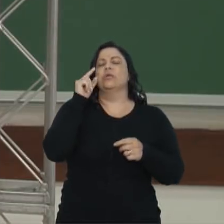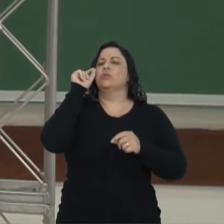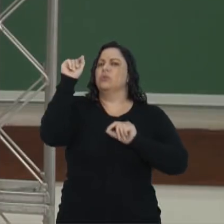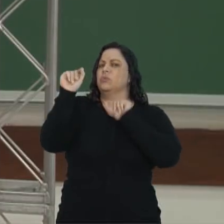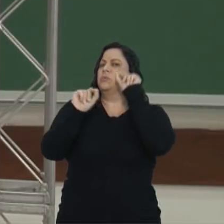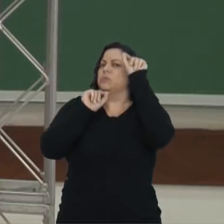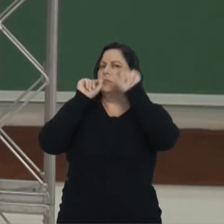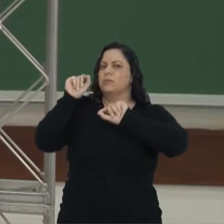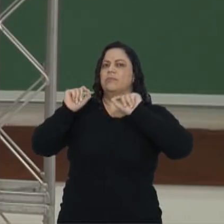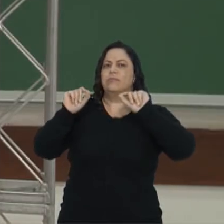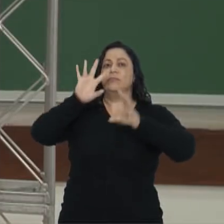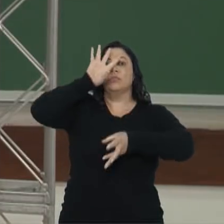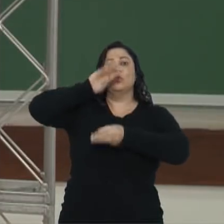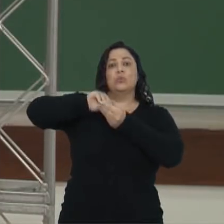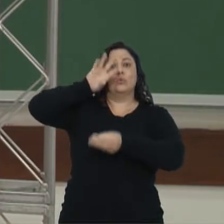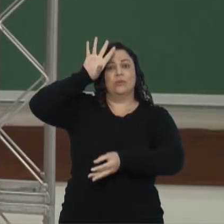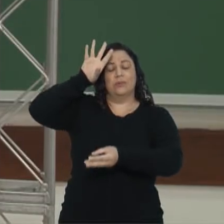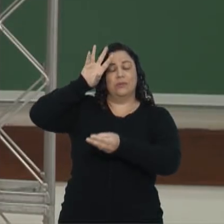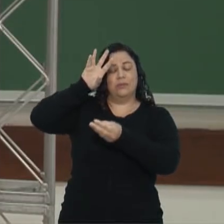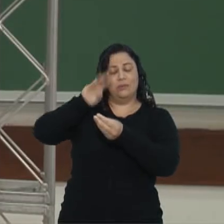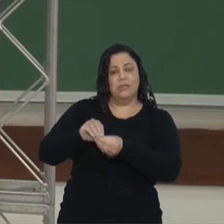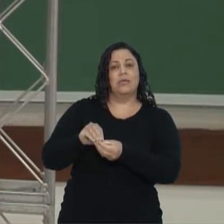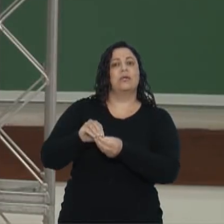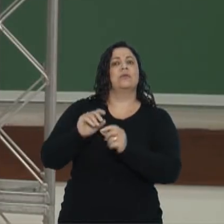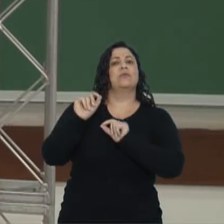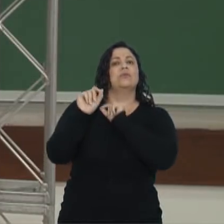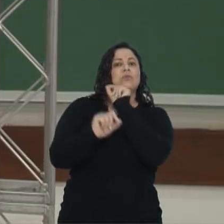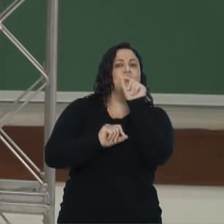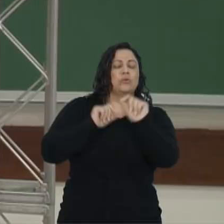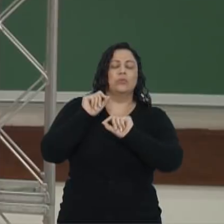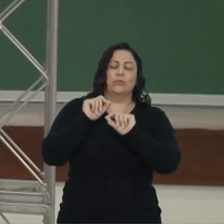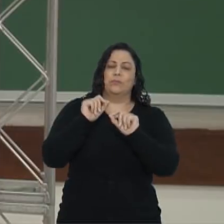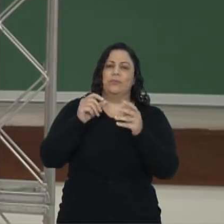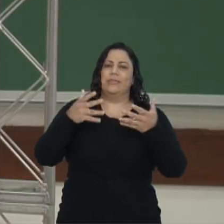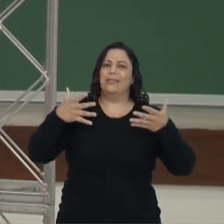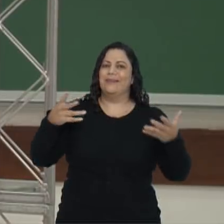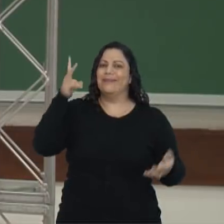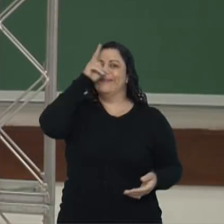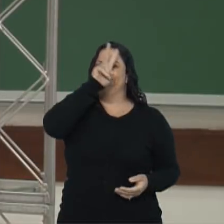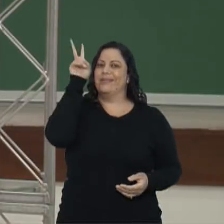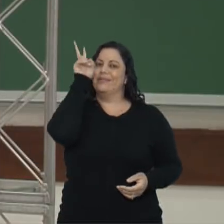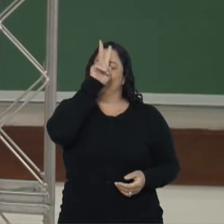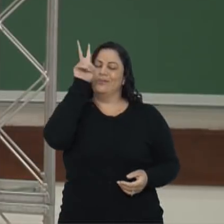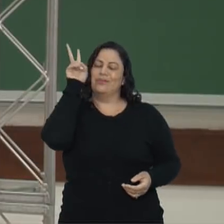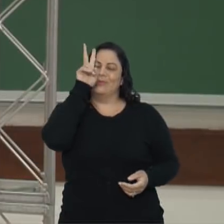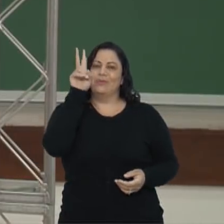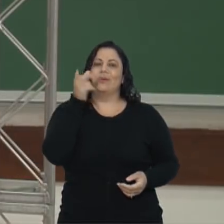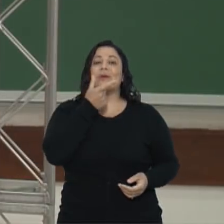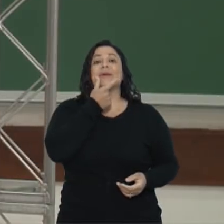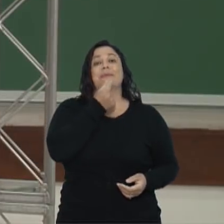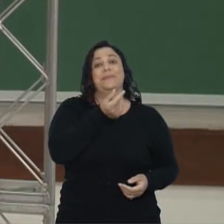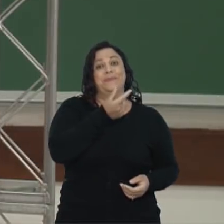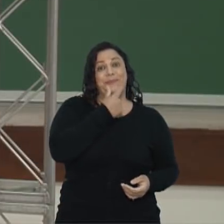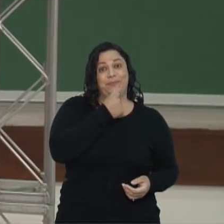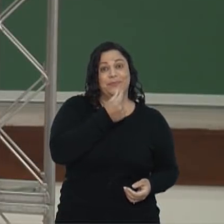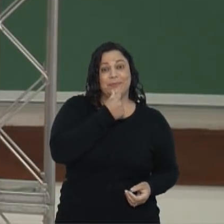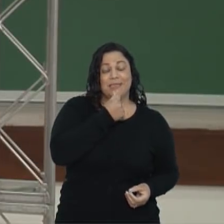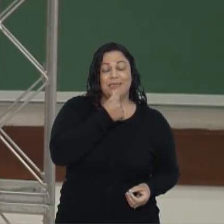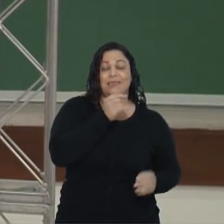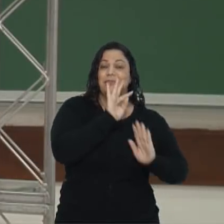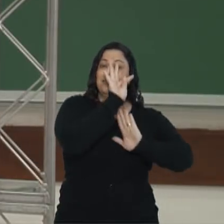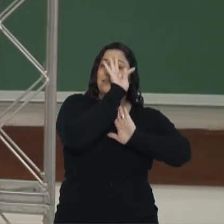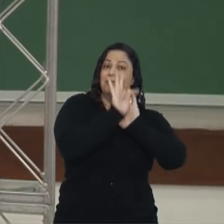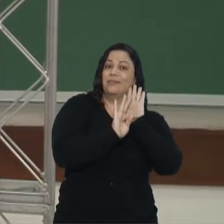ele traz para nós um resuminho aí, uma síntese, uma sinopse da história. Então trouxe para a gente lembrar, esse texto vai